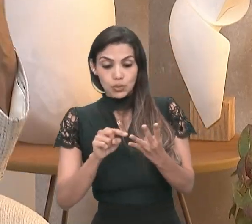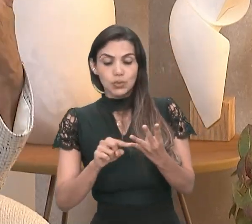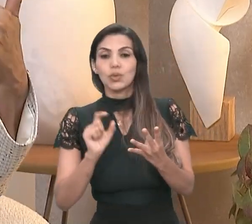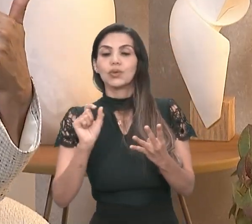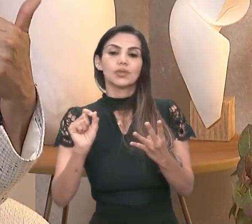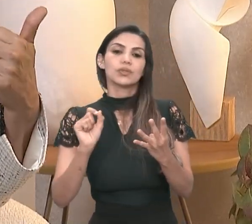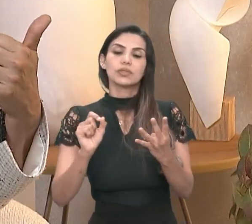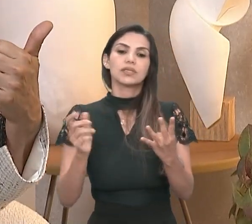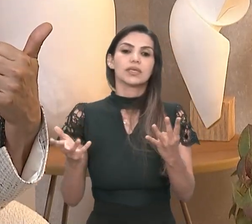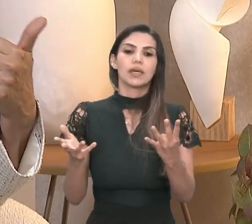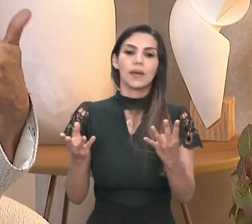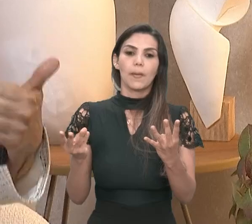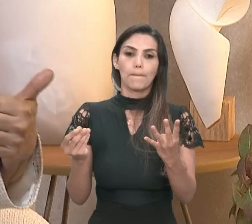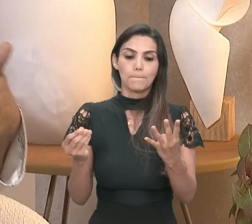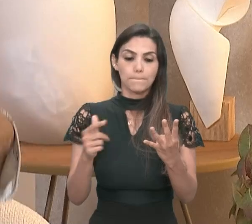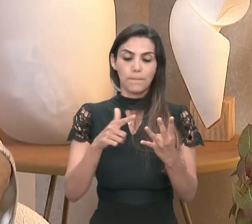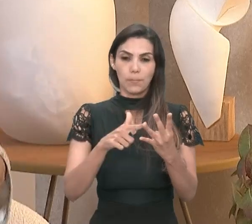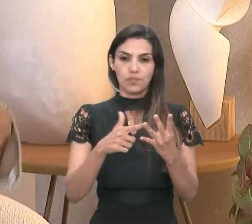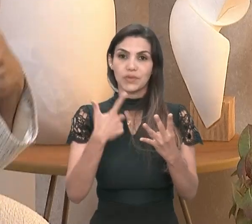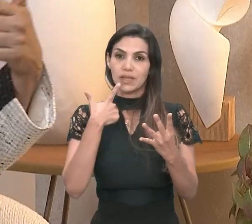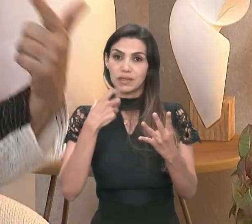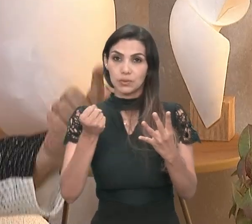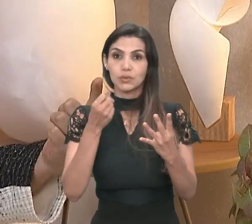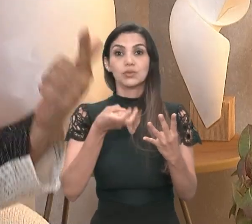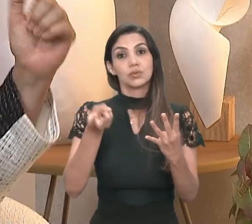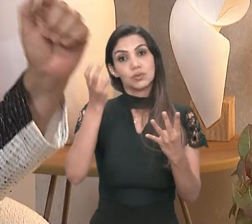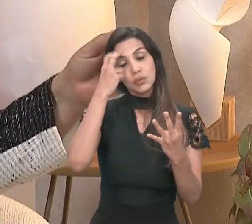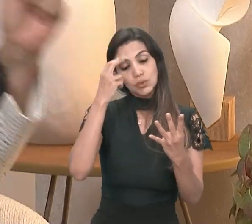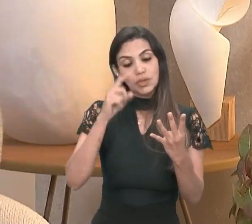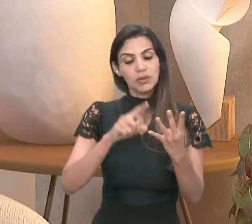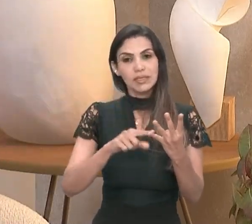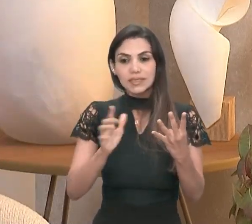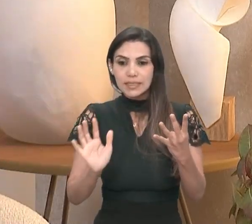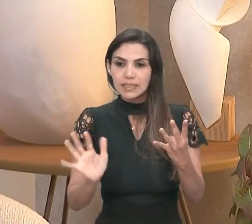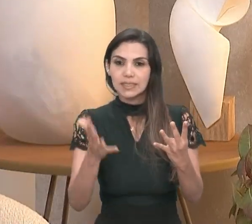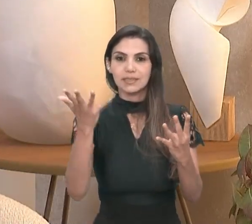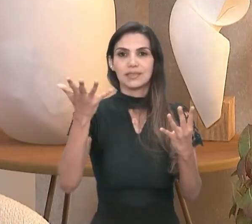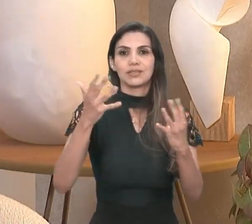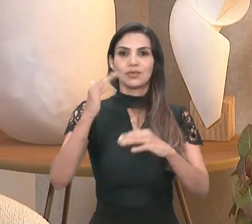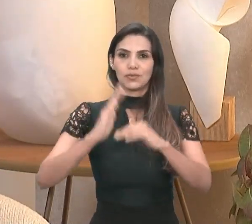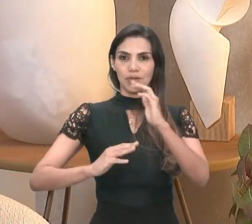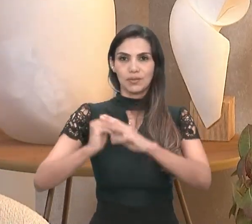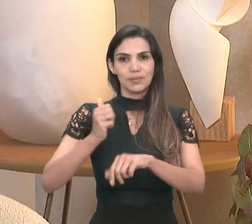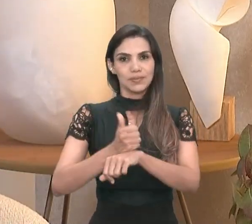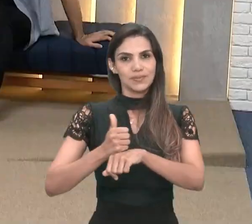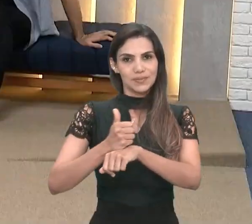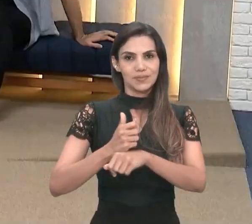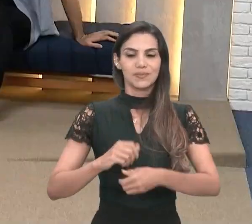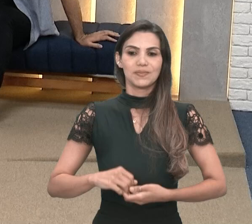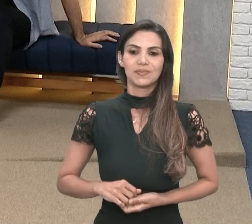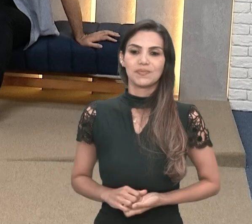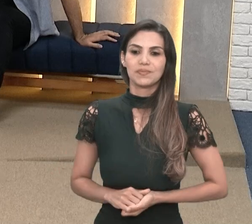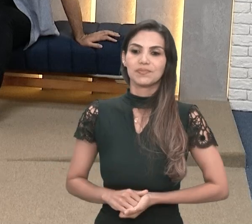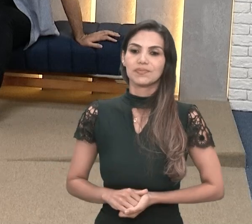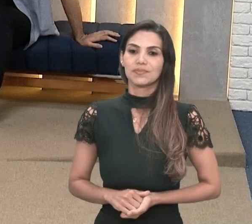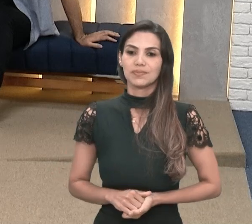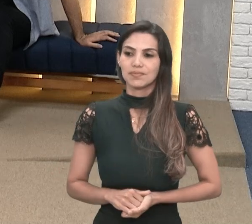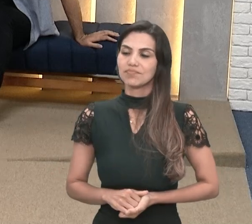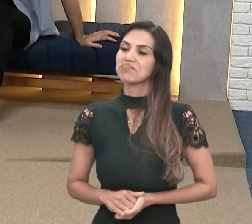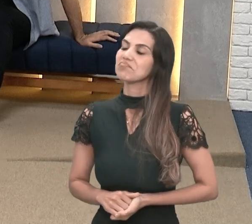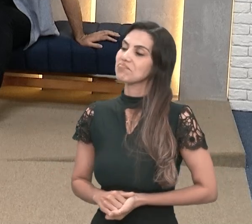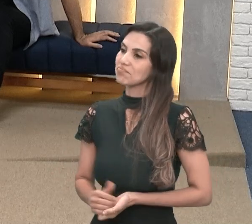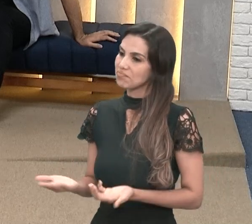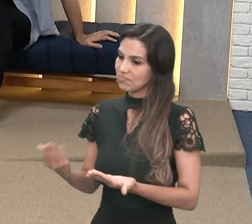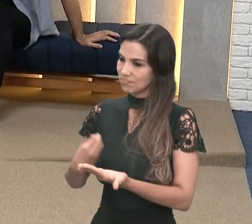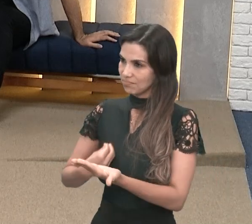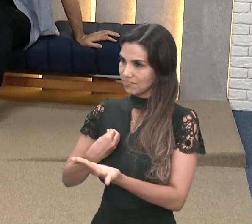é o linguístico-cultural e incentivo à carreira. Muito bem. Estamos aqui então com a